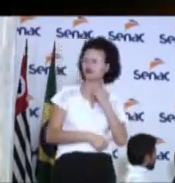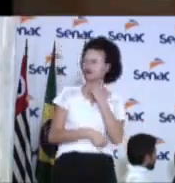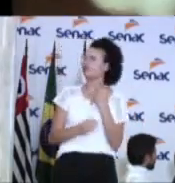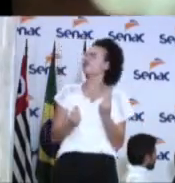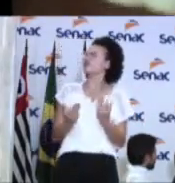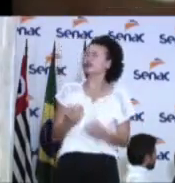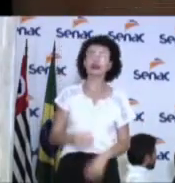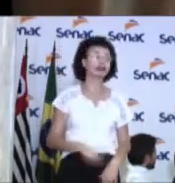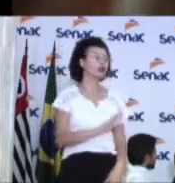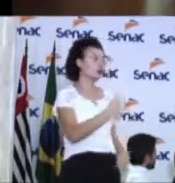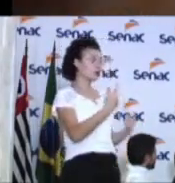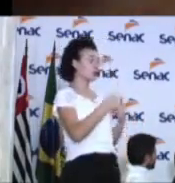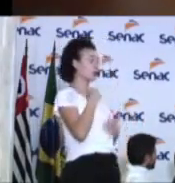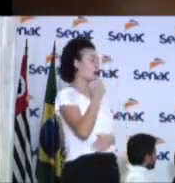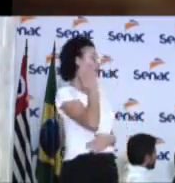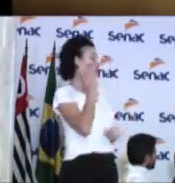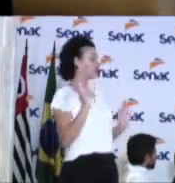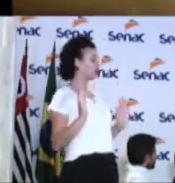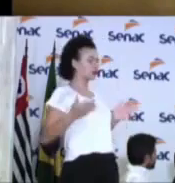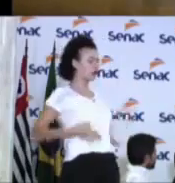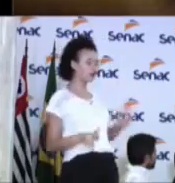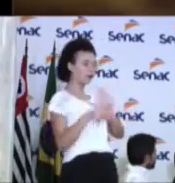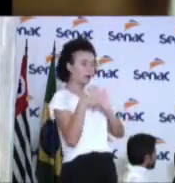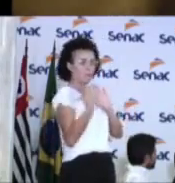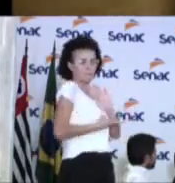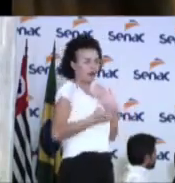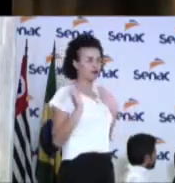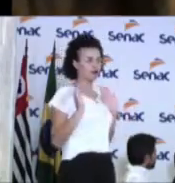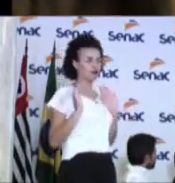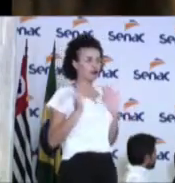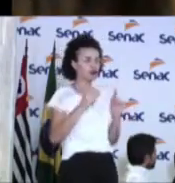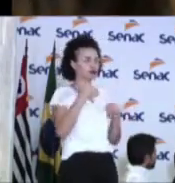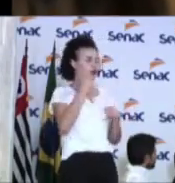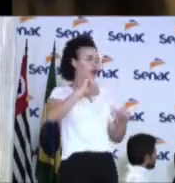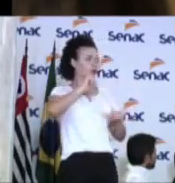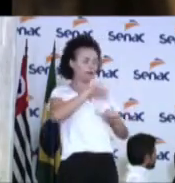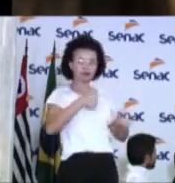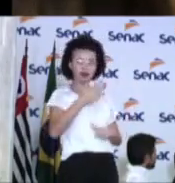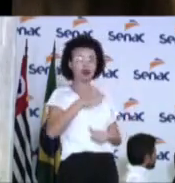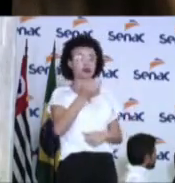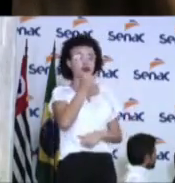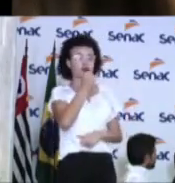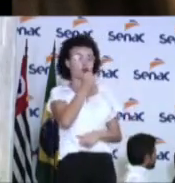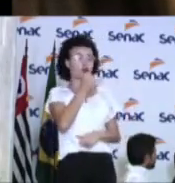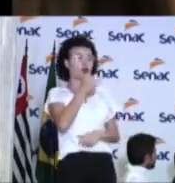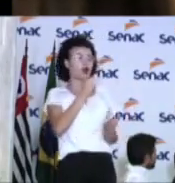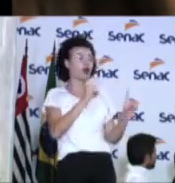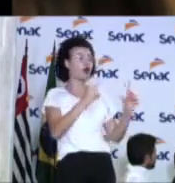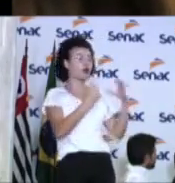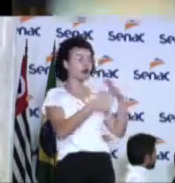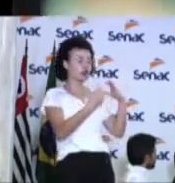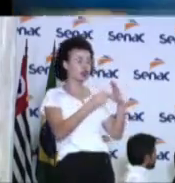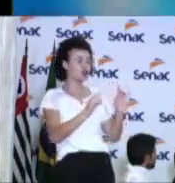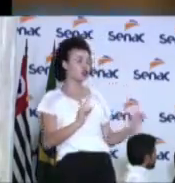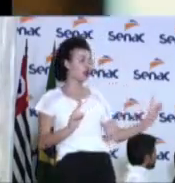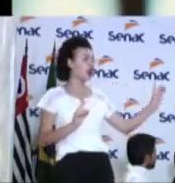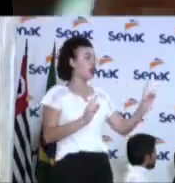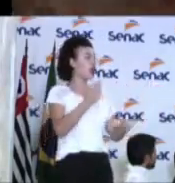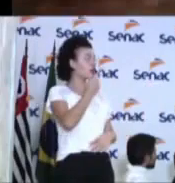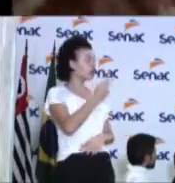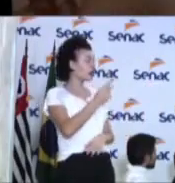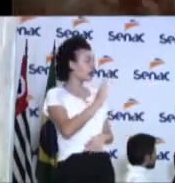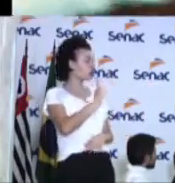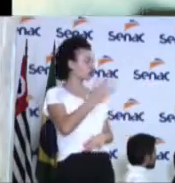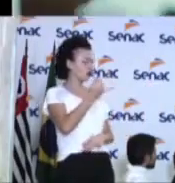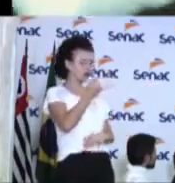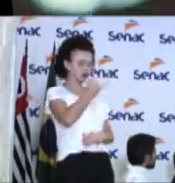Então, é que eu sou uma pessoa ousada, entendeu? Eu nasci assim, né? Nem pra esnobar, nem rir nada não, tá? Então eu chegaria pro cliente já abordando ele, por exemplo, com origami